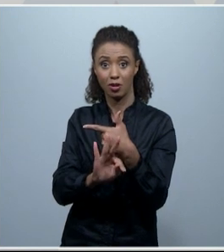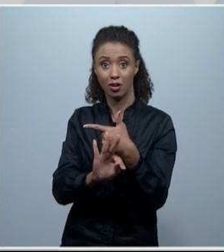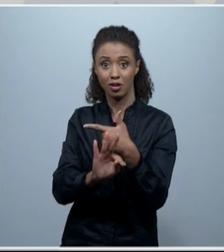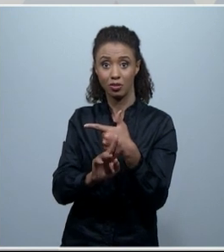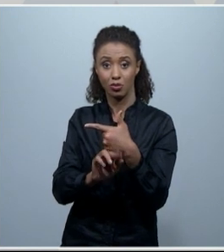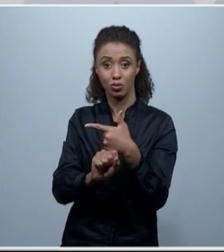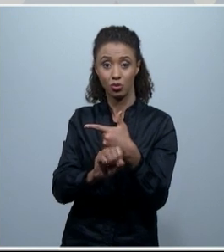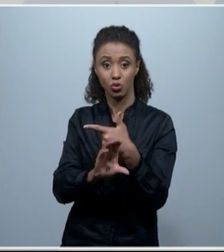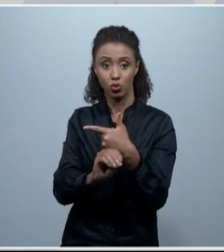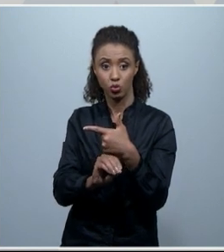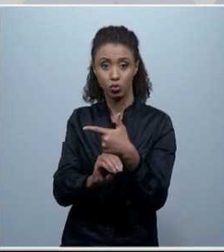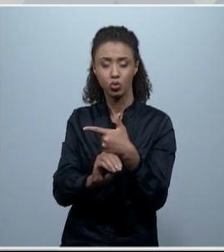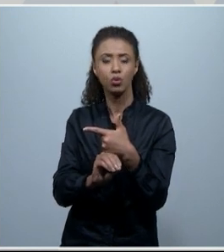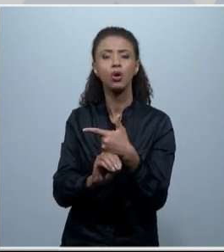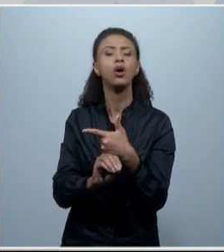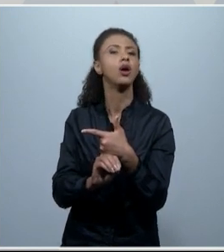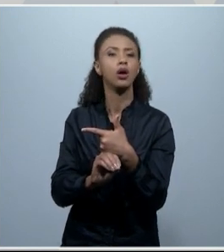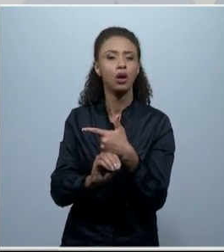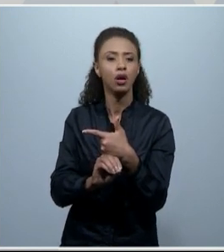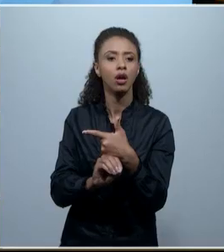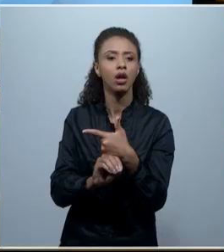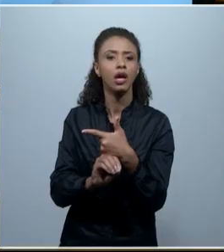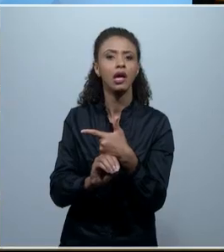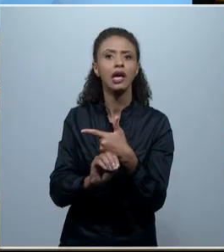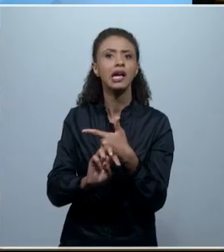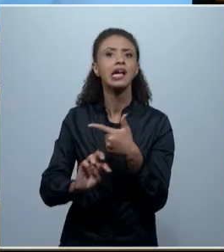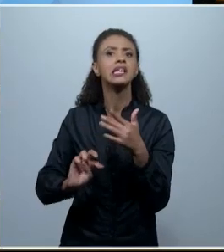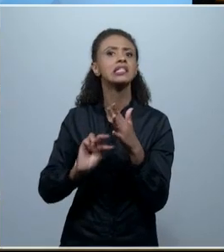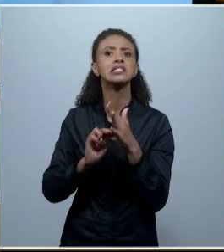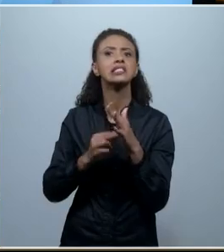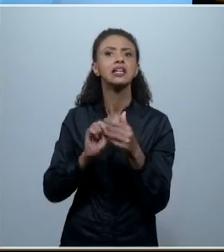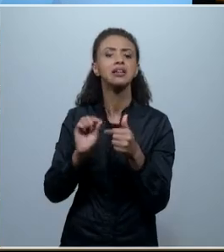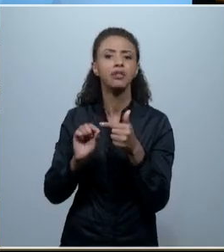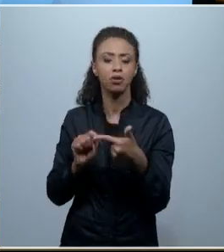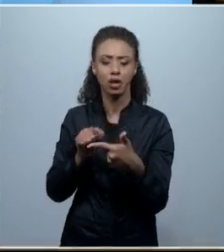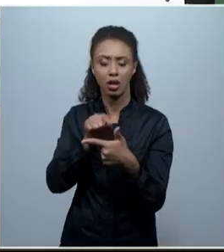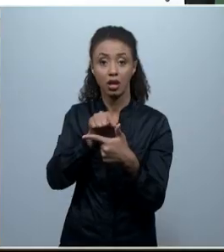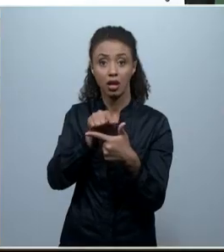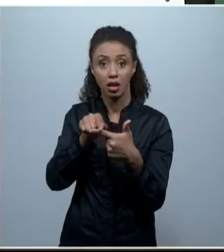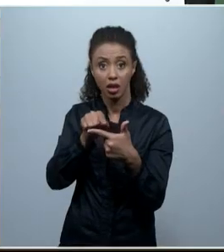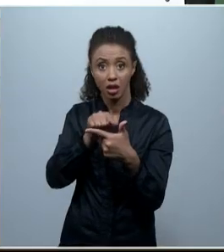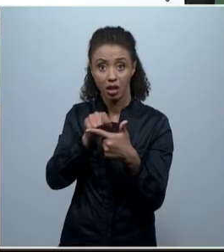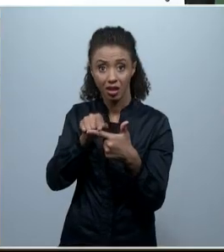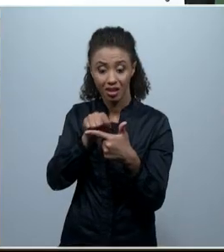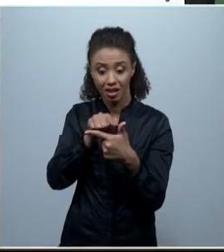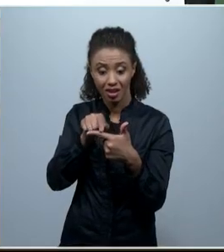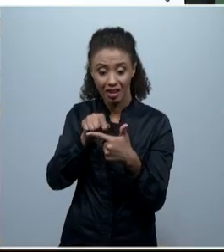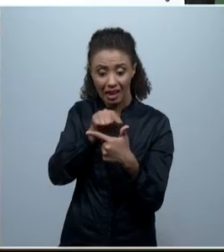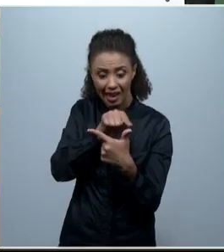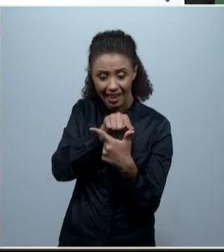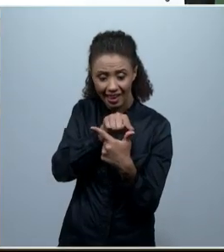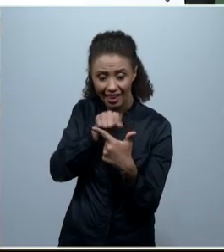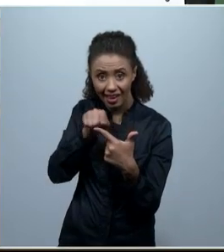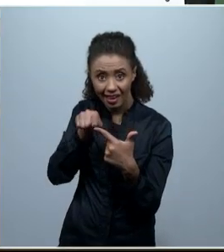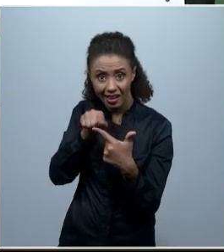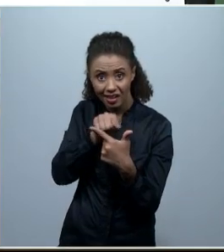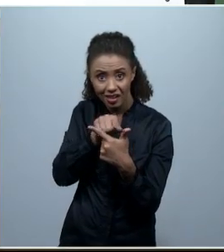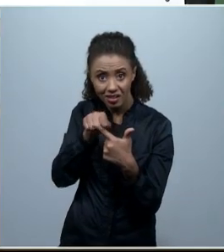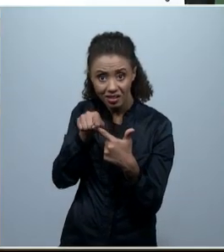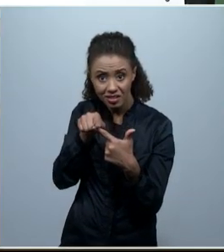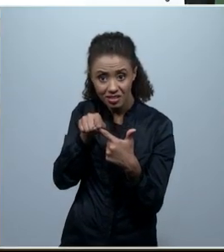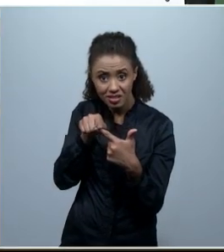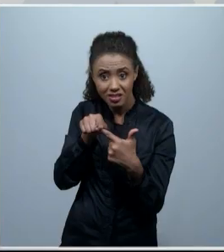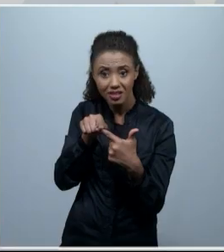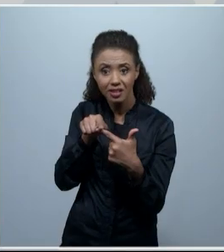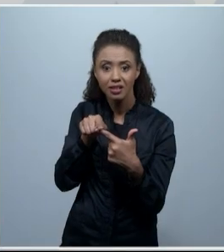triângulo ele é exterior ao triângulo então num triângulo bitos ângulo à altura relativa ao